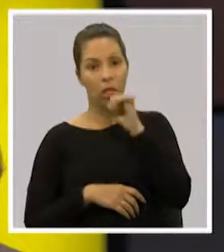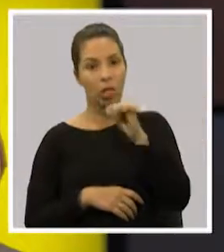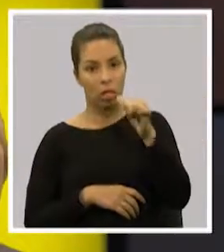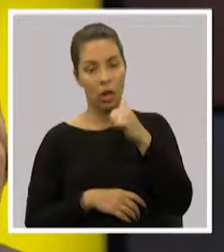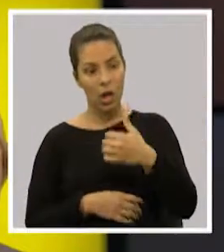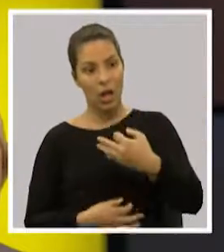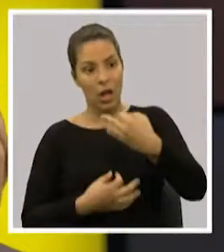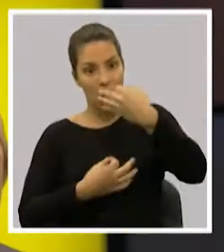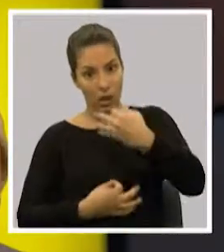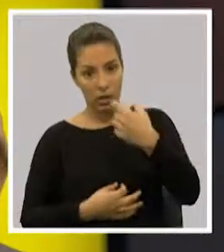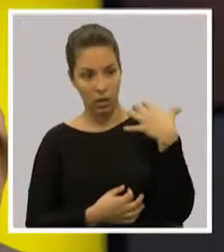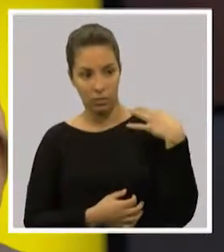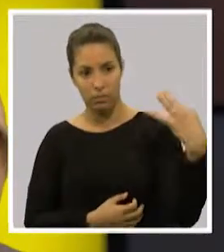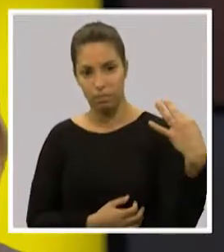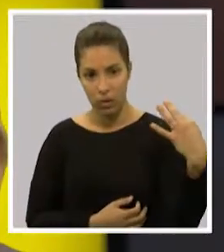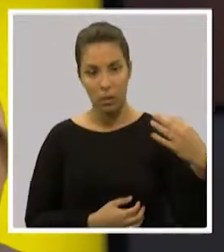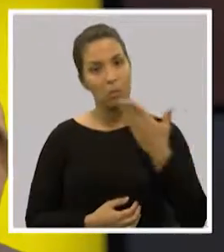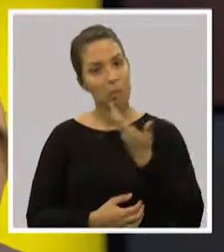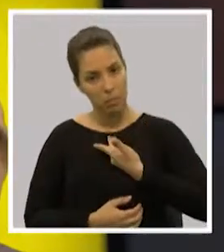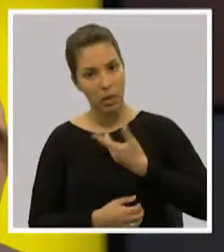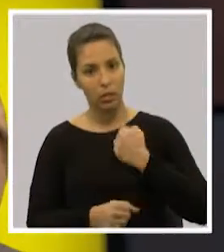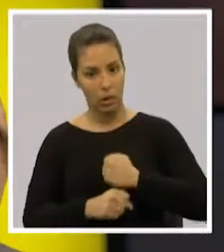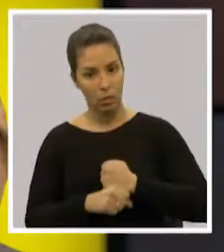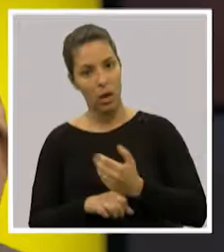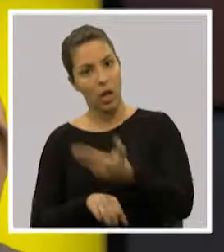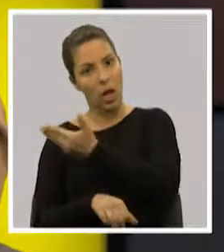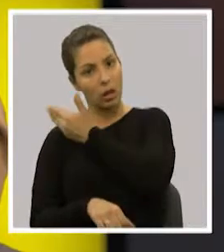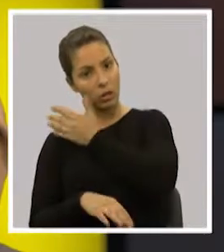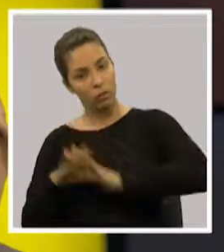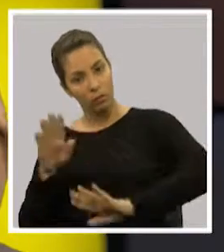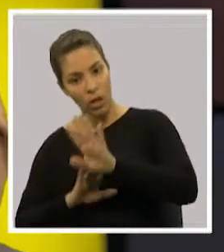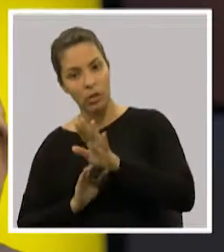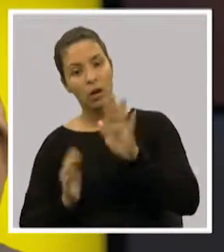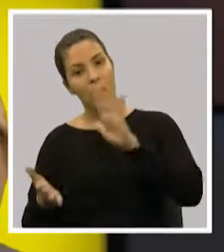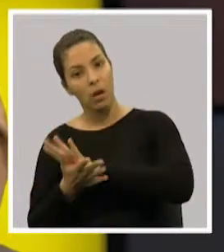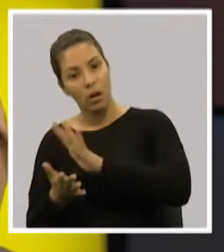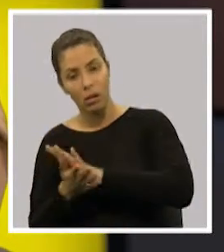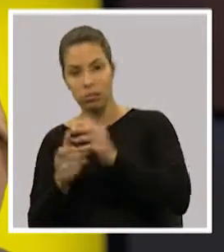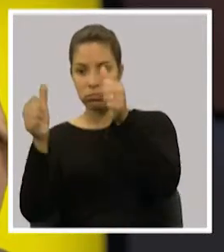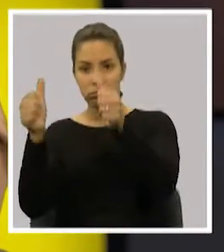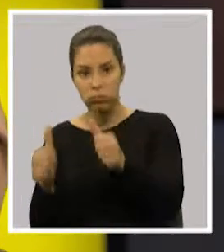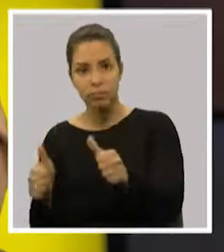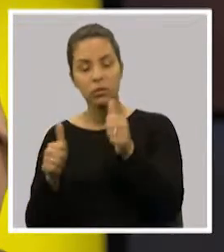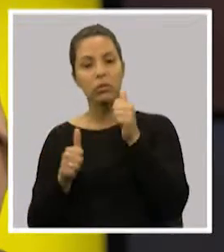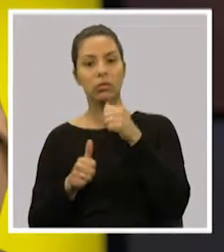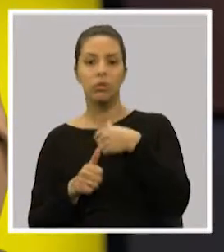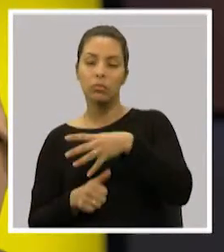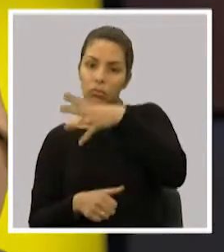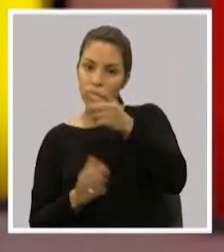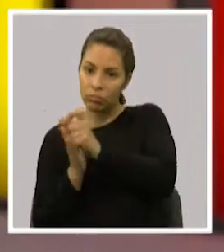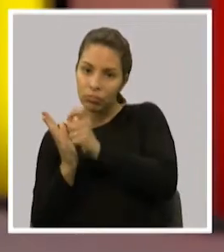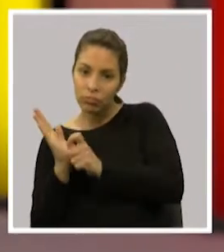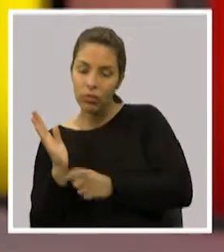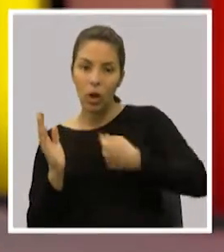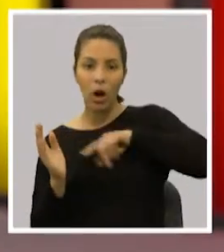assim, permanentemente acreditados, pedem trabalhos feitos, coisas que temos publicado, portanto,